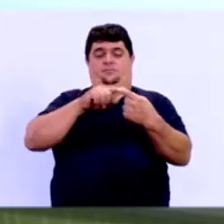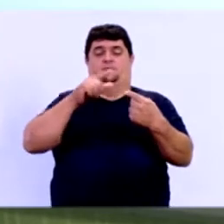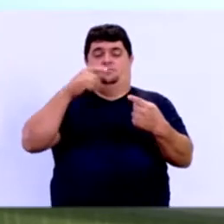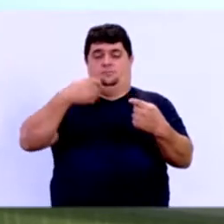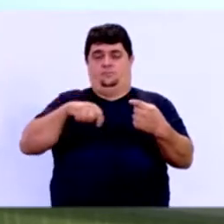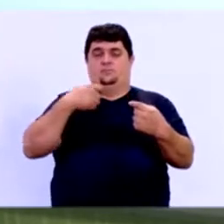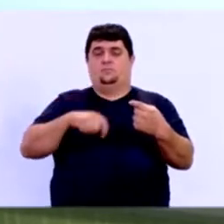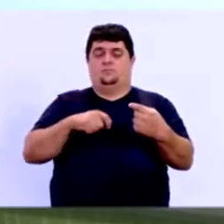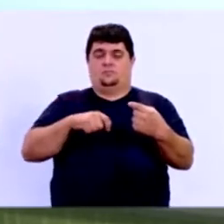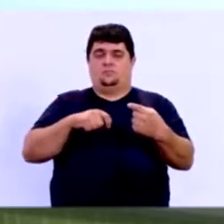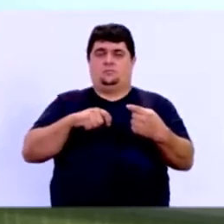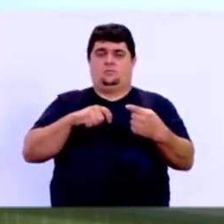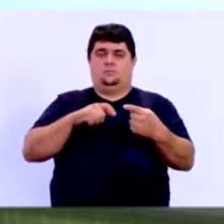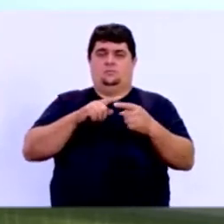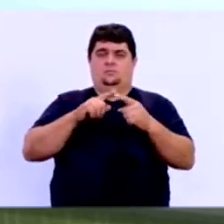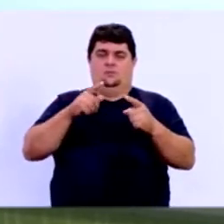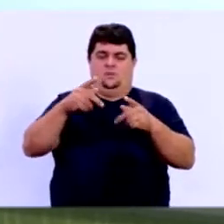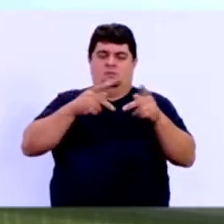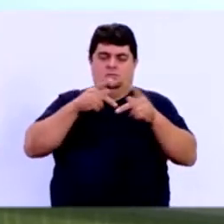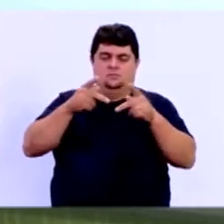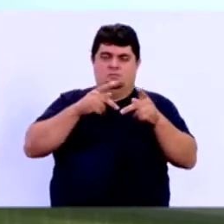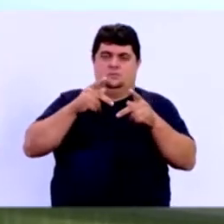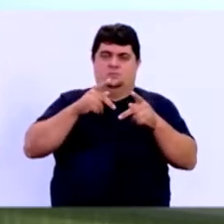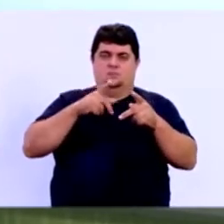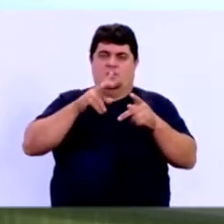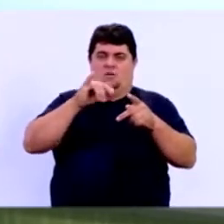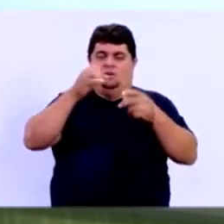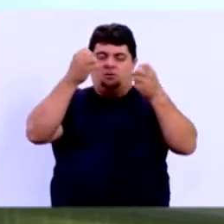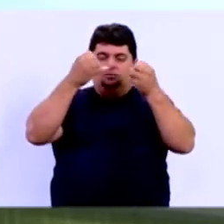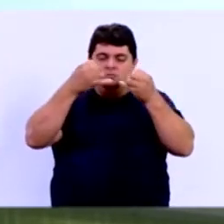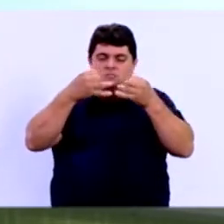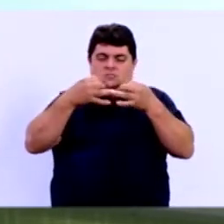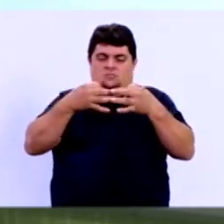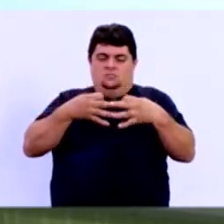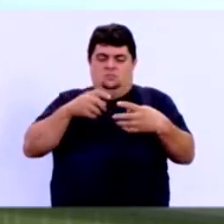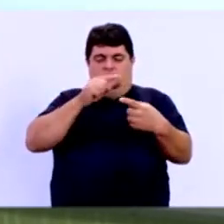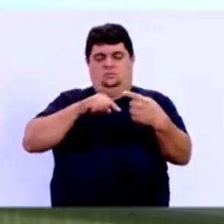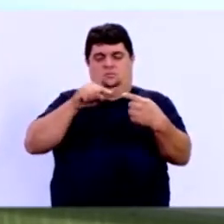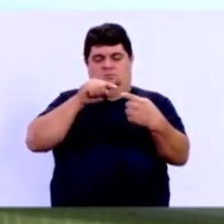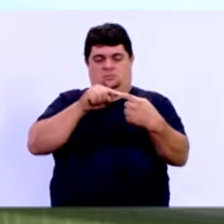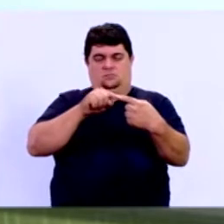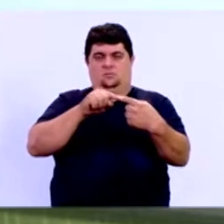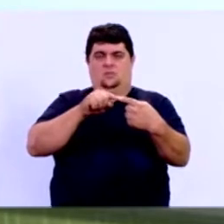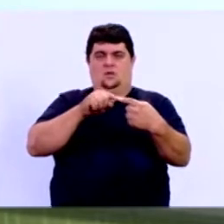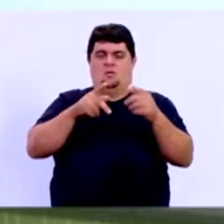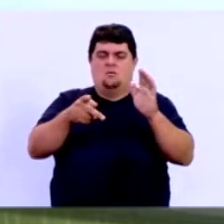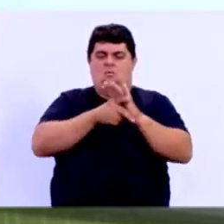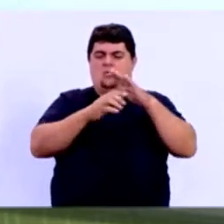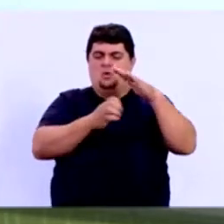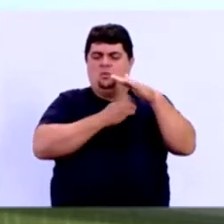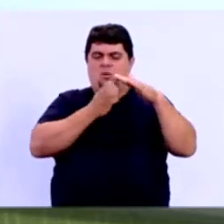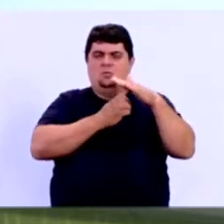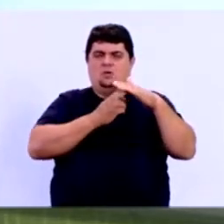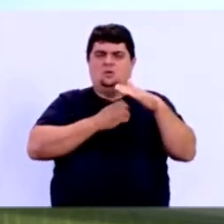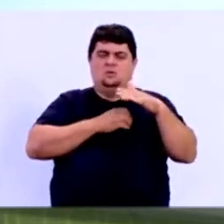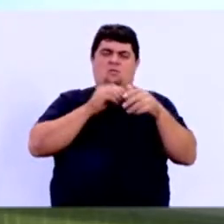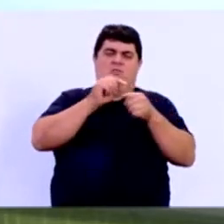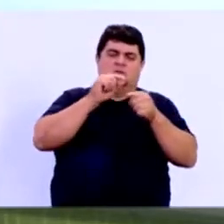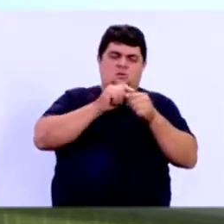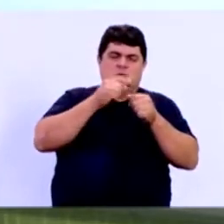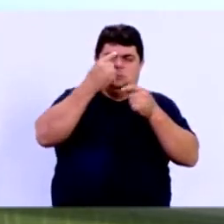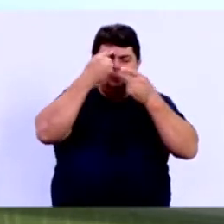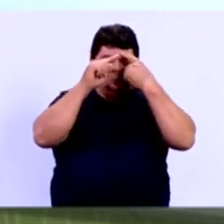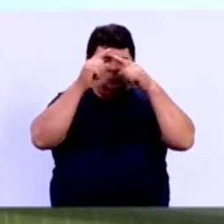alcançado. Esse plano ele vai estar descrito com um objetivo que a organização vai buscá-lo, que